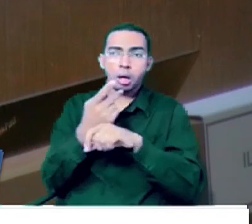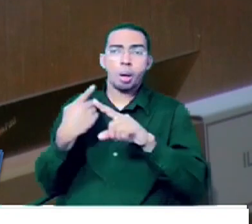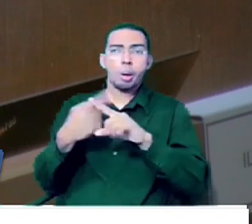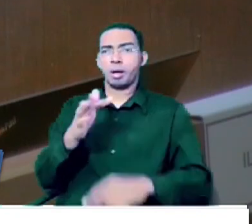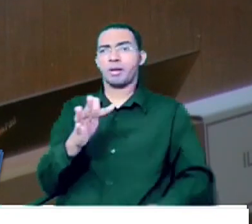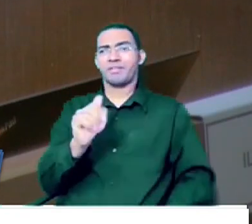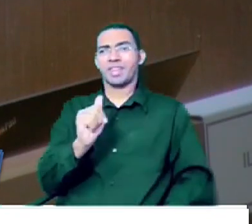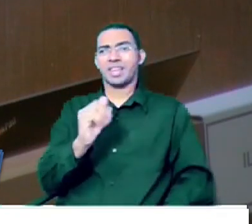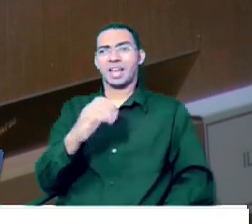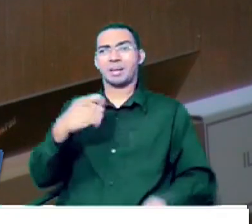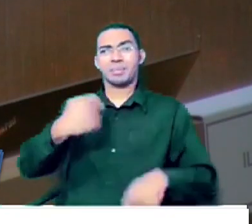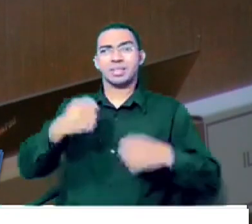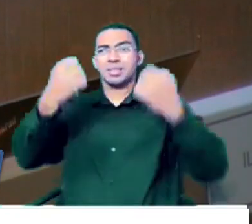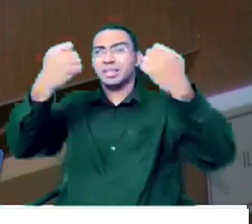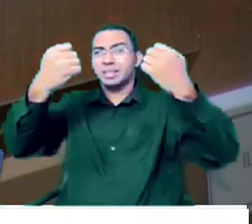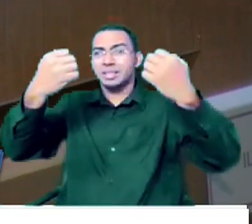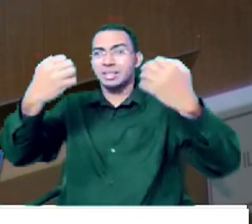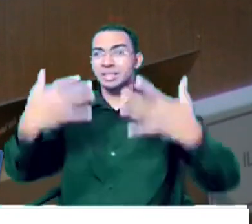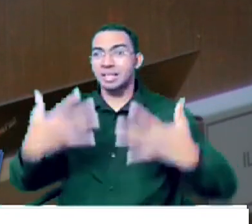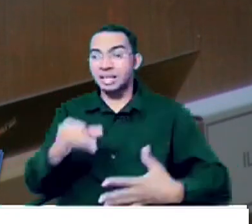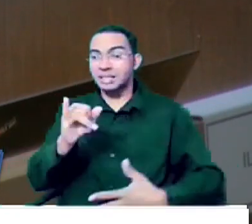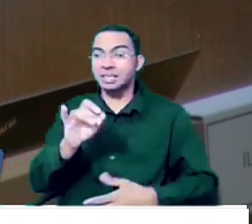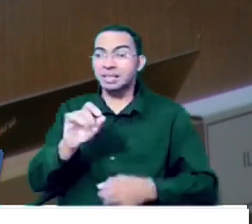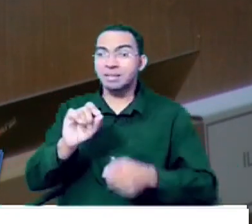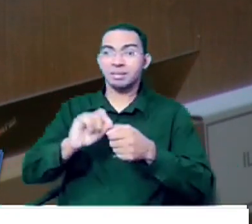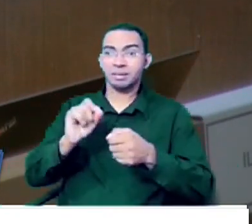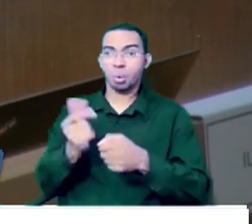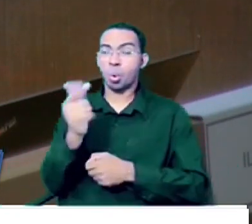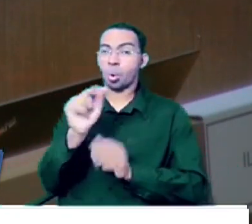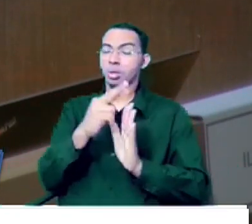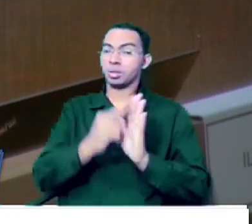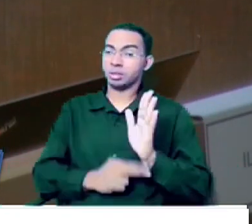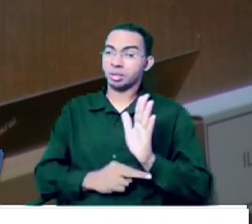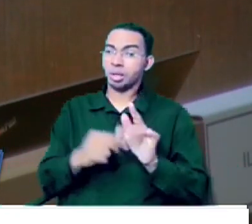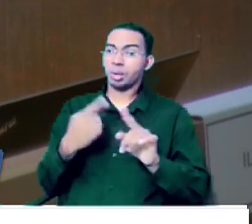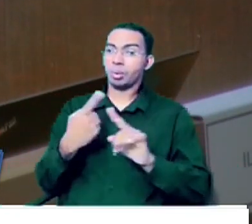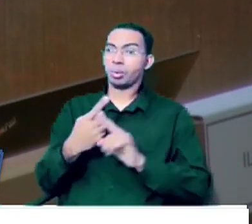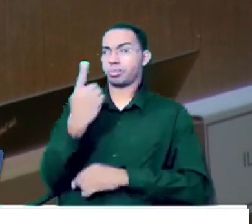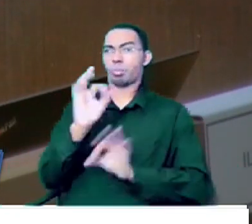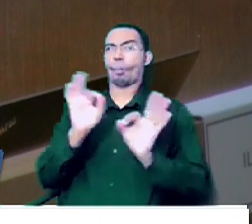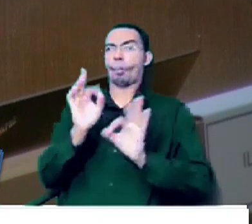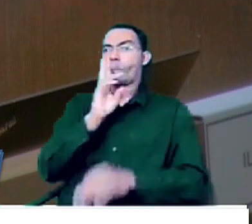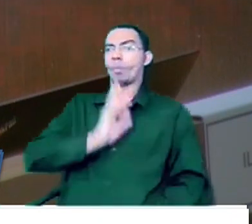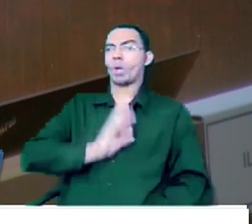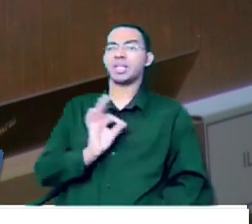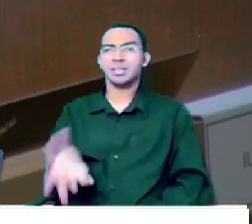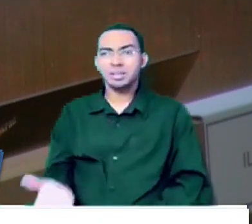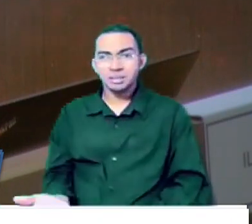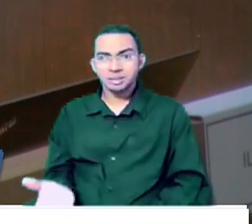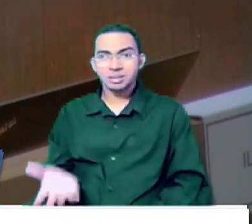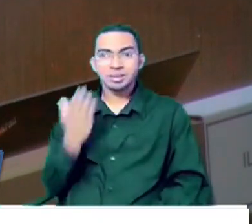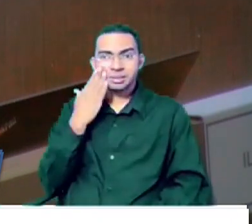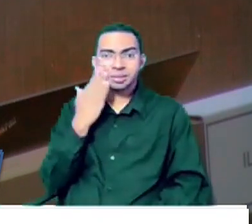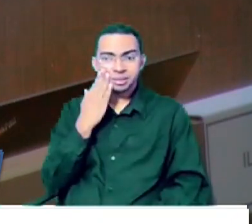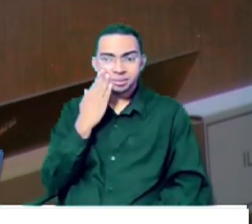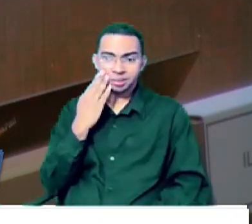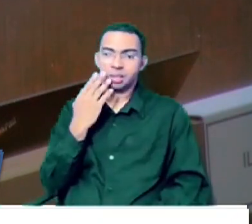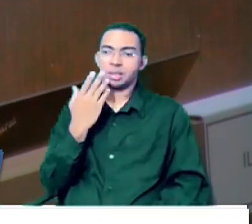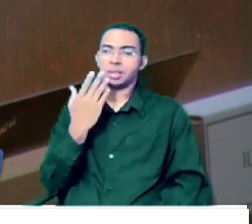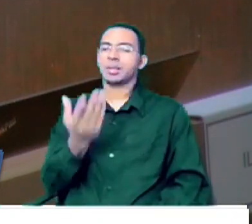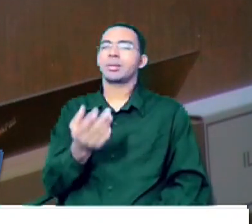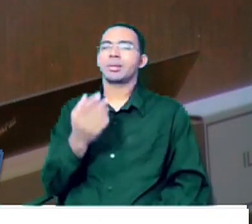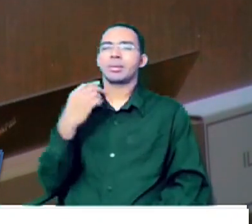explicações, e se ele está fazendo outro requerimento, é porque o primeiro não foi resolvido, né? Então, viu o Pelizzaro aí,